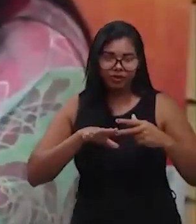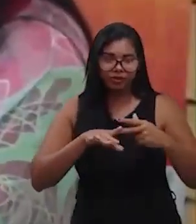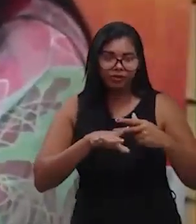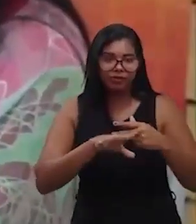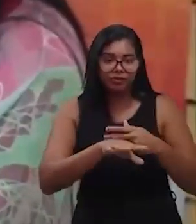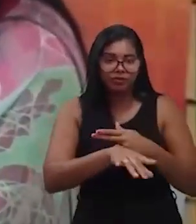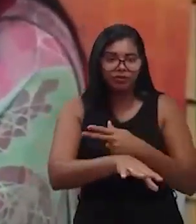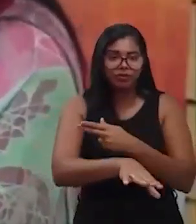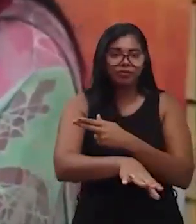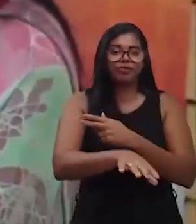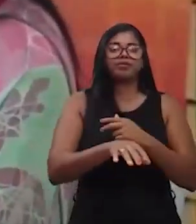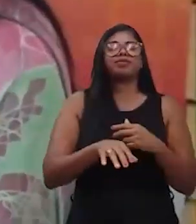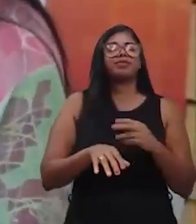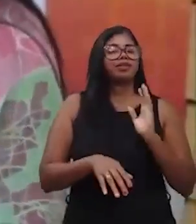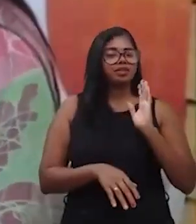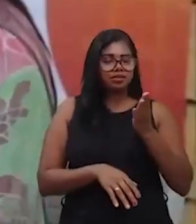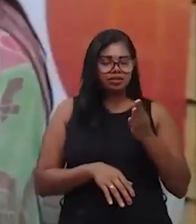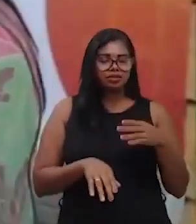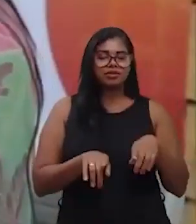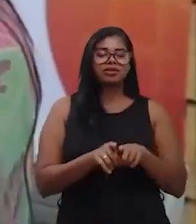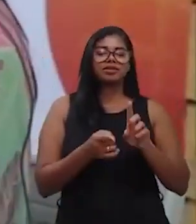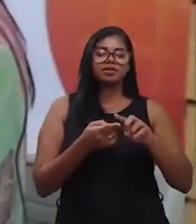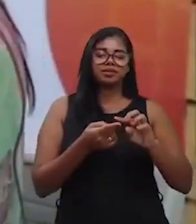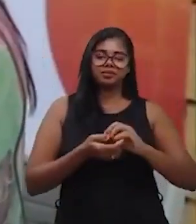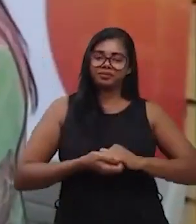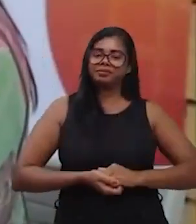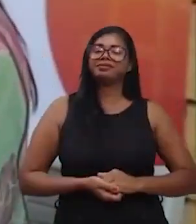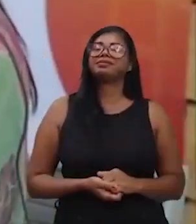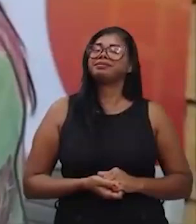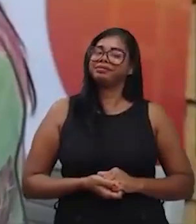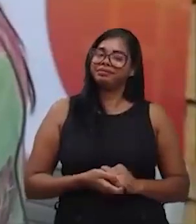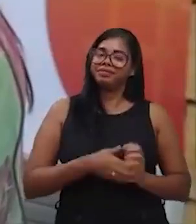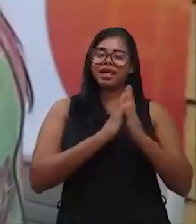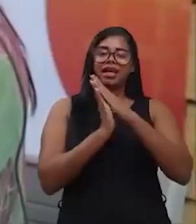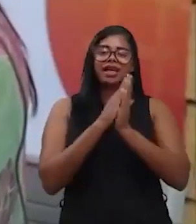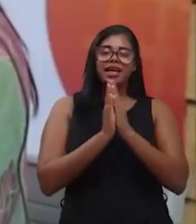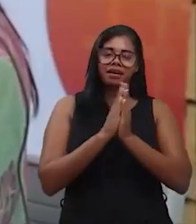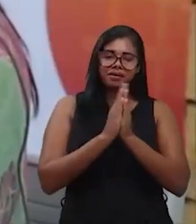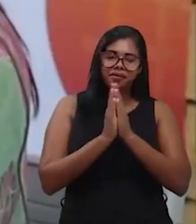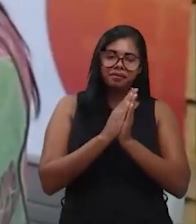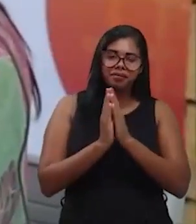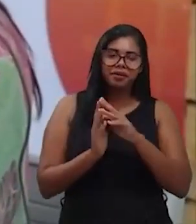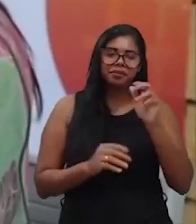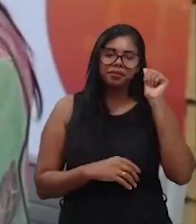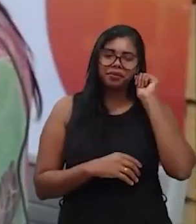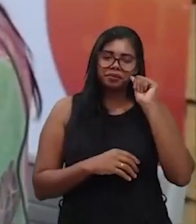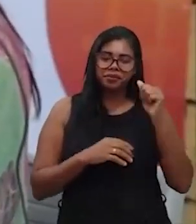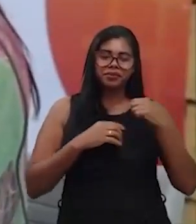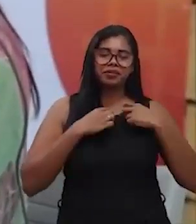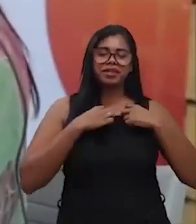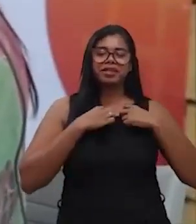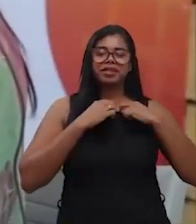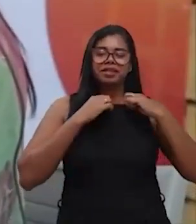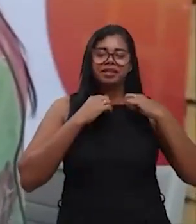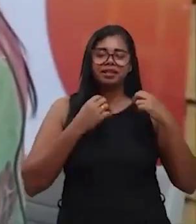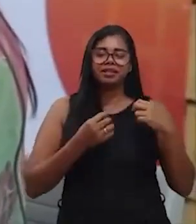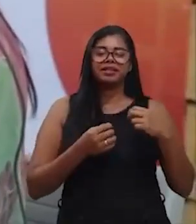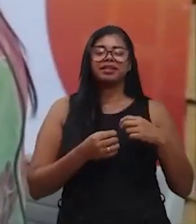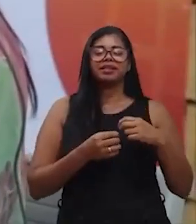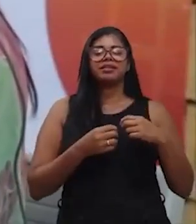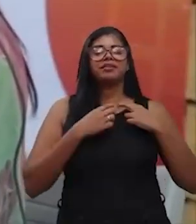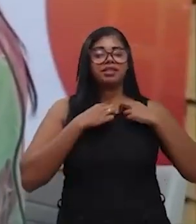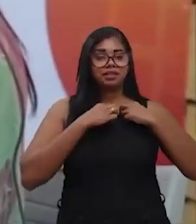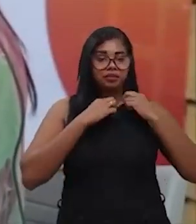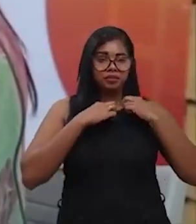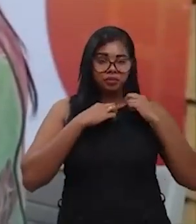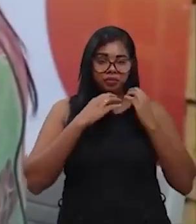cano. E várias vezes aquele cano foi o escorrego da minha Barbie, né? Da Barbie sendo colocada ali. Várias das vezes, na falta da casinha de boneca, a